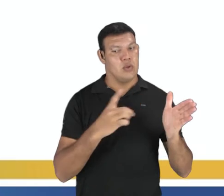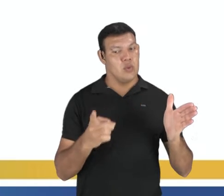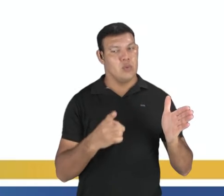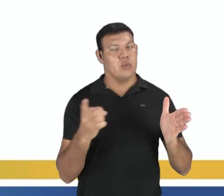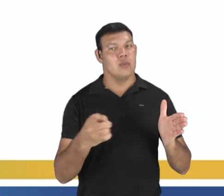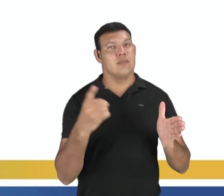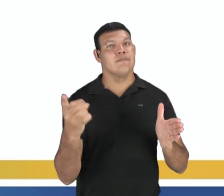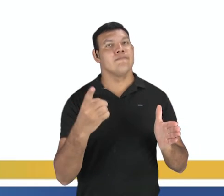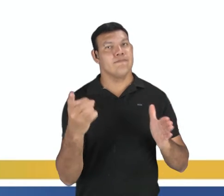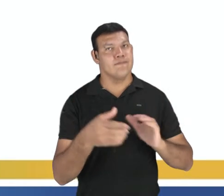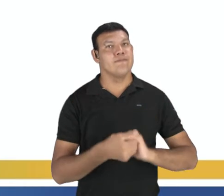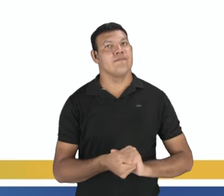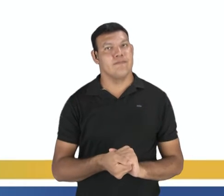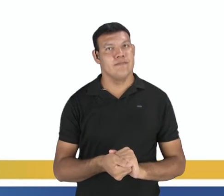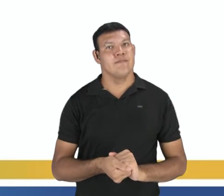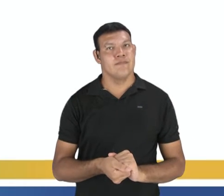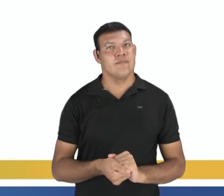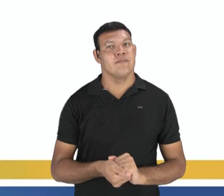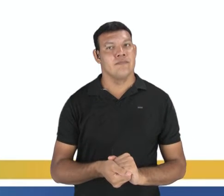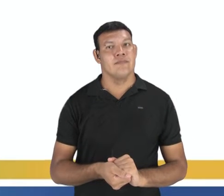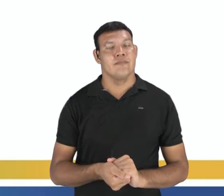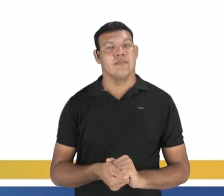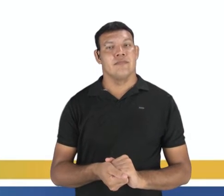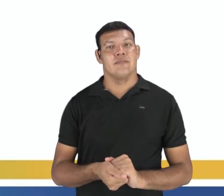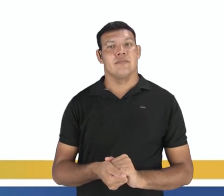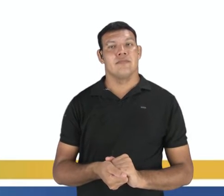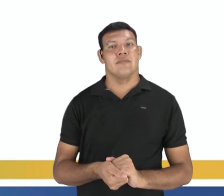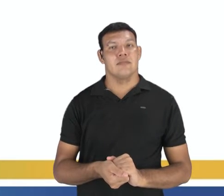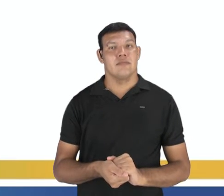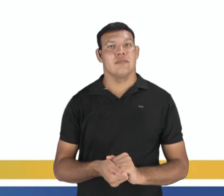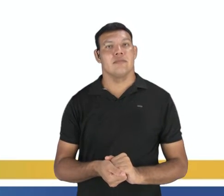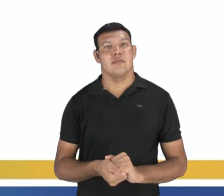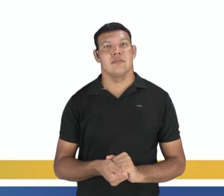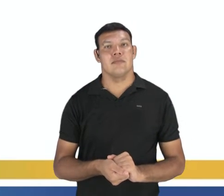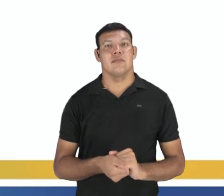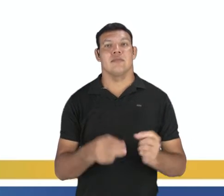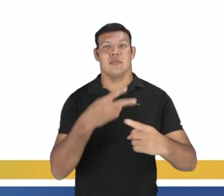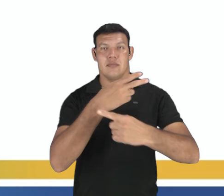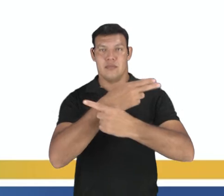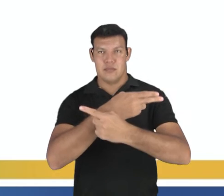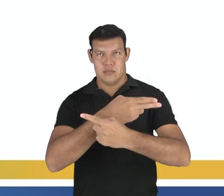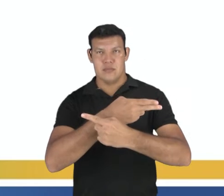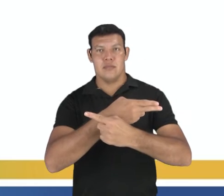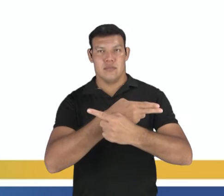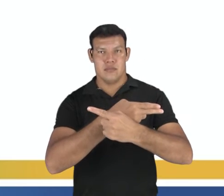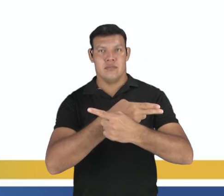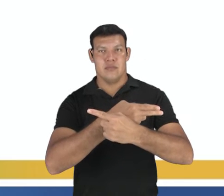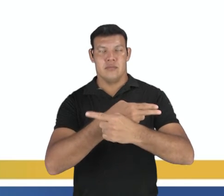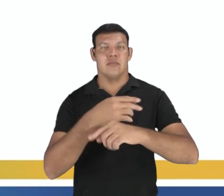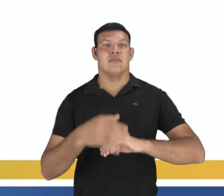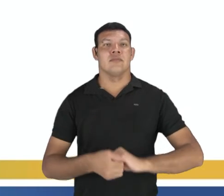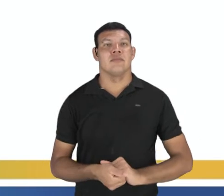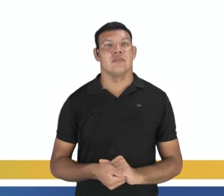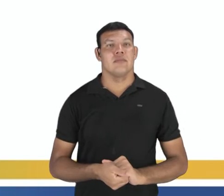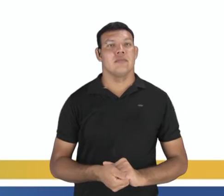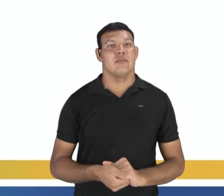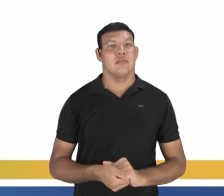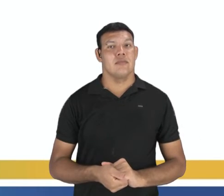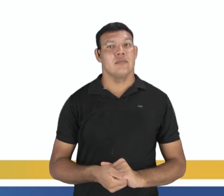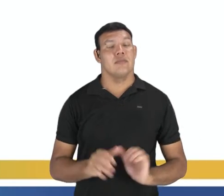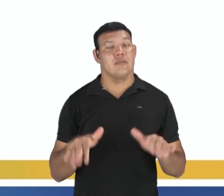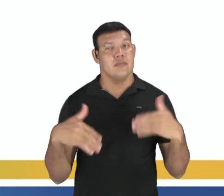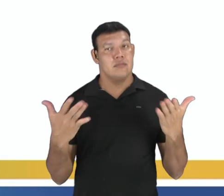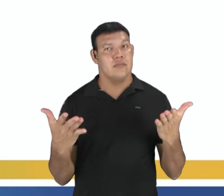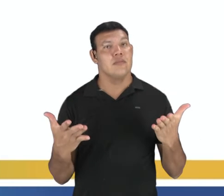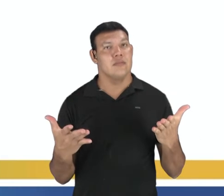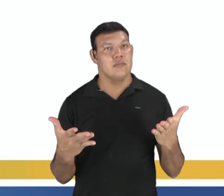satisfaz a condição de resposta, de solução para essa inequação que vocês estão vendo aí na telinha. Então,